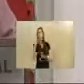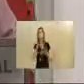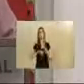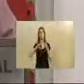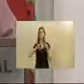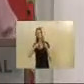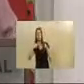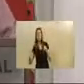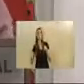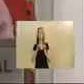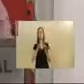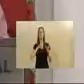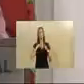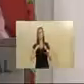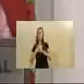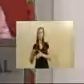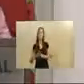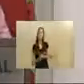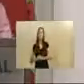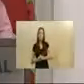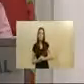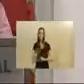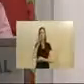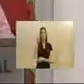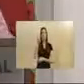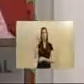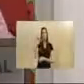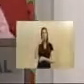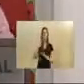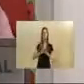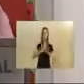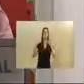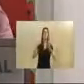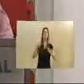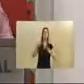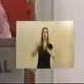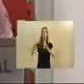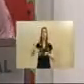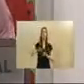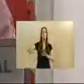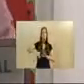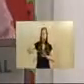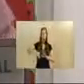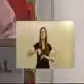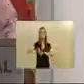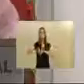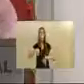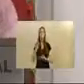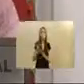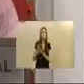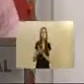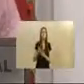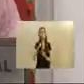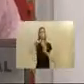para bebês a furb sede a piscina a fome sede e à piscina para aulas o projeto atende crianças